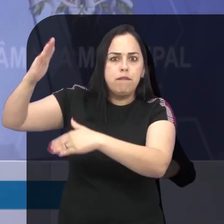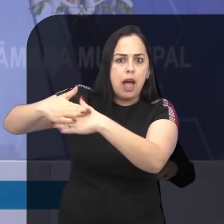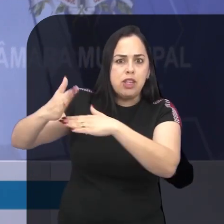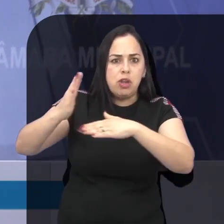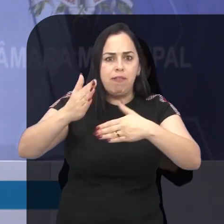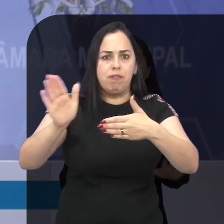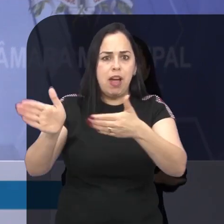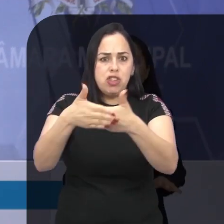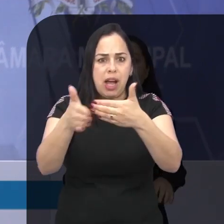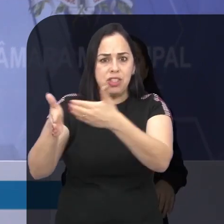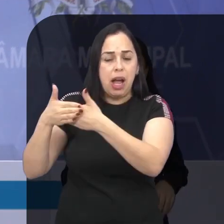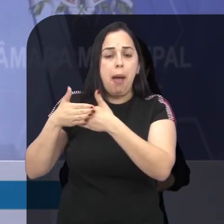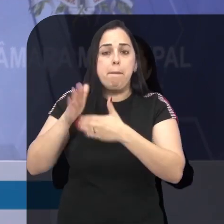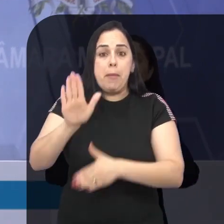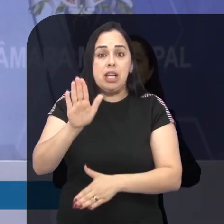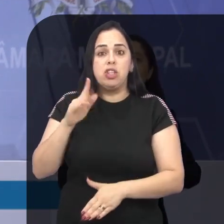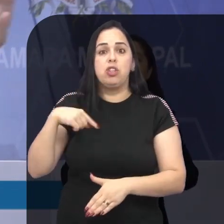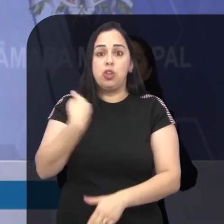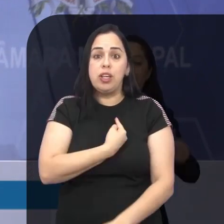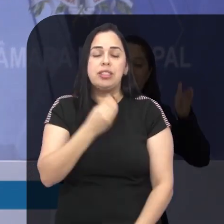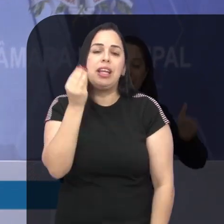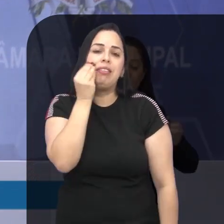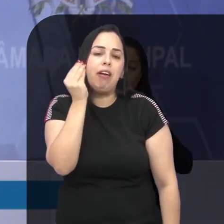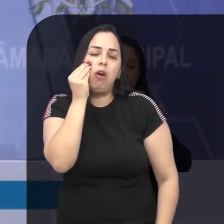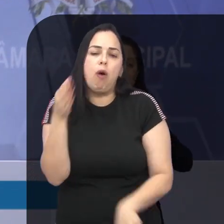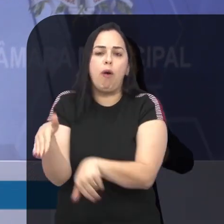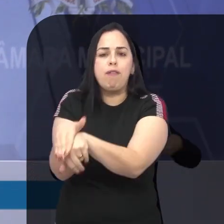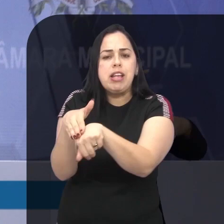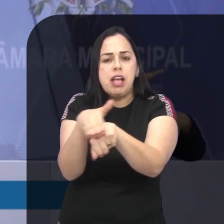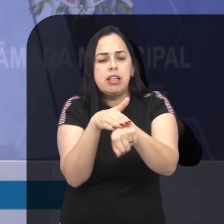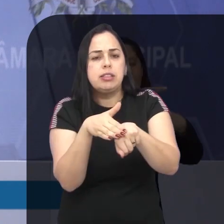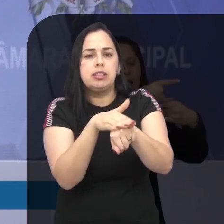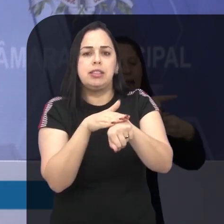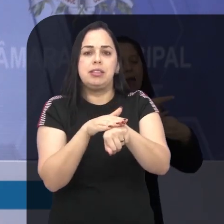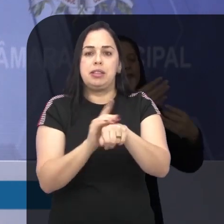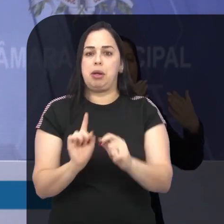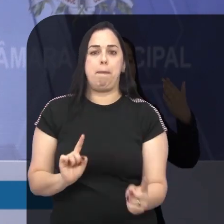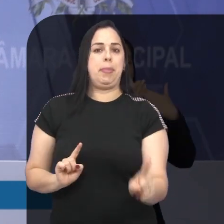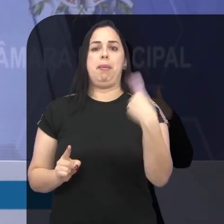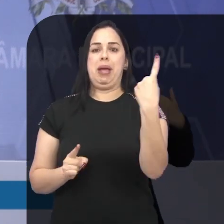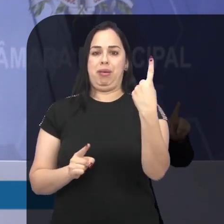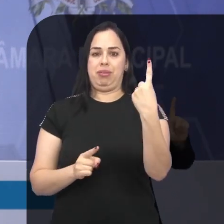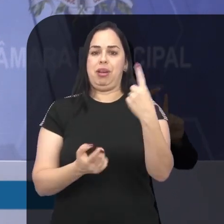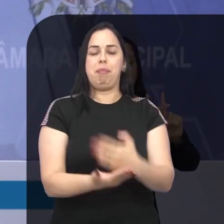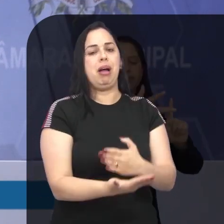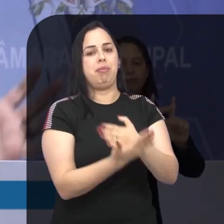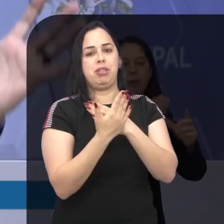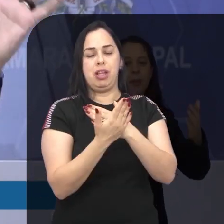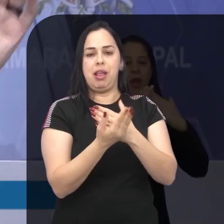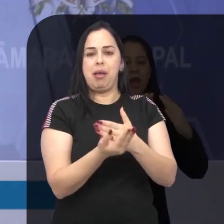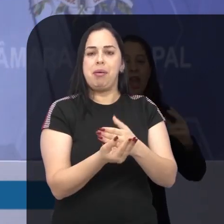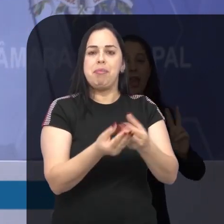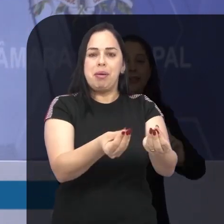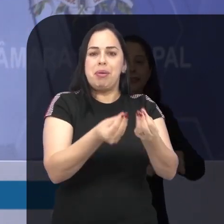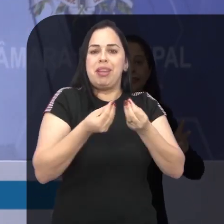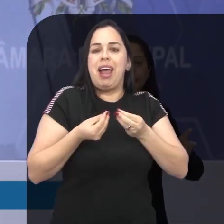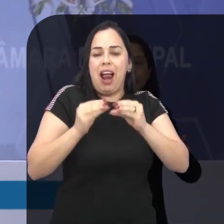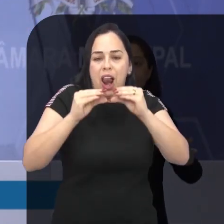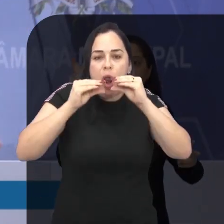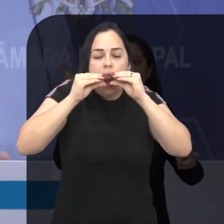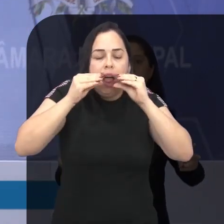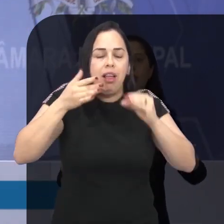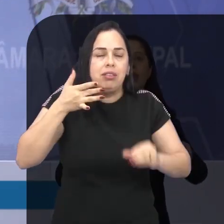uma live que nós fazíamos para tentar conversar com as pessoas. O primeiro que nos ajudava lá, mandava lá um